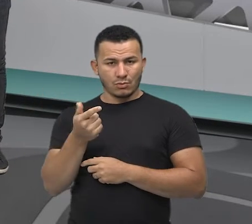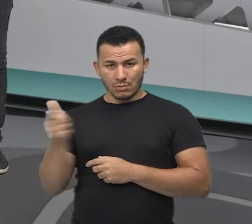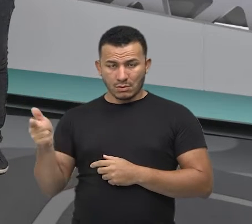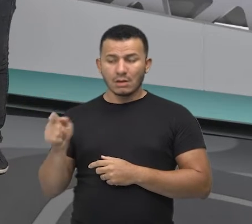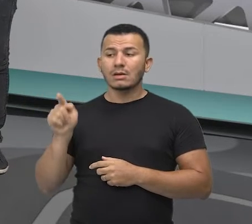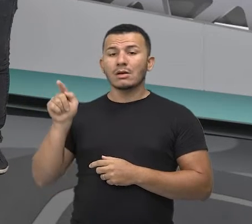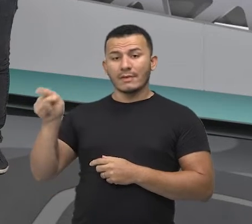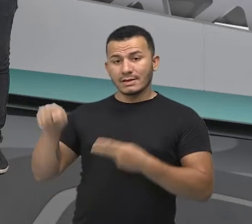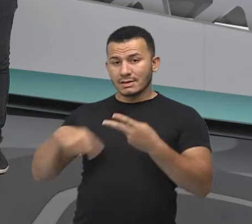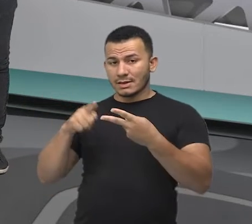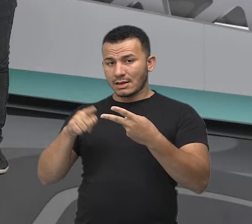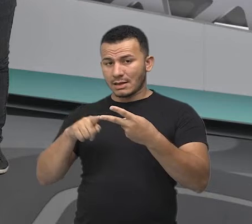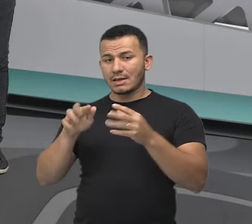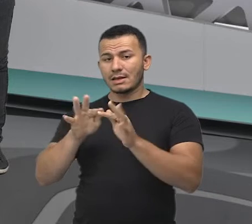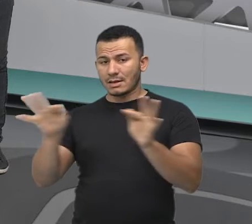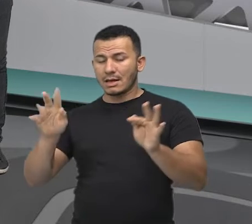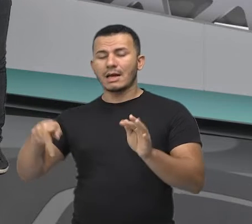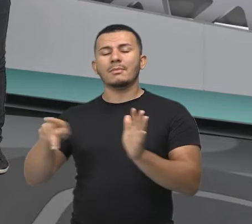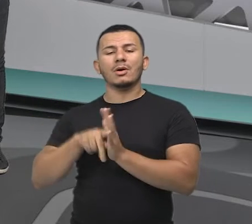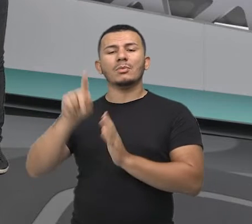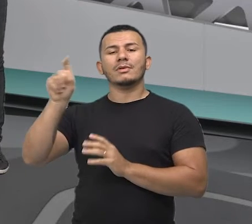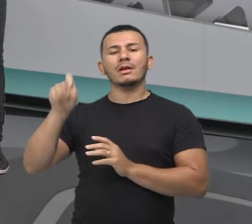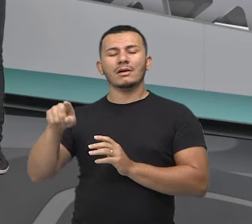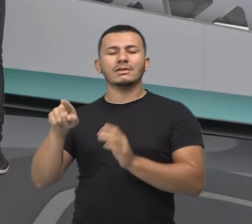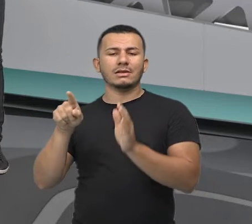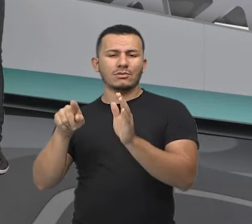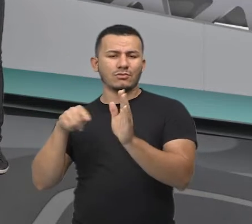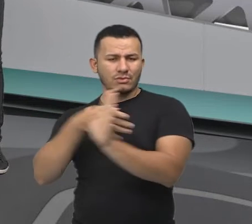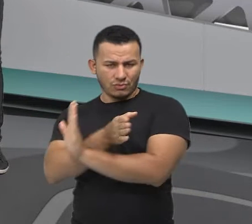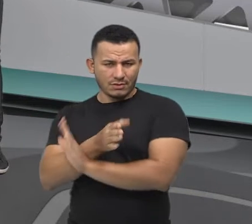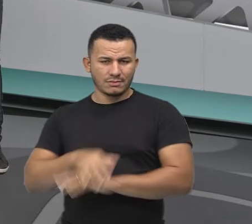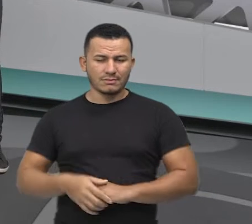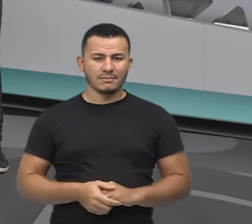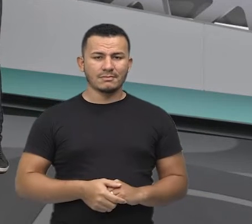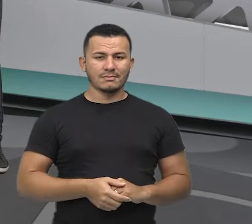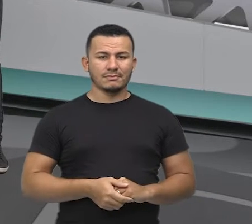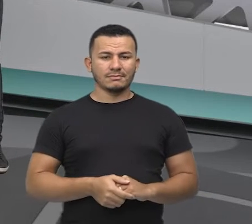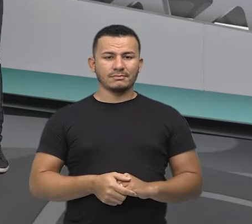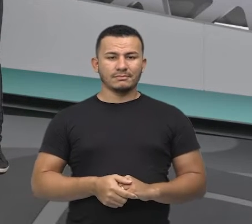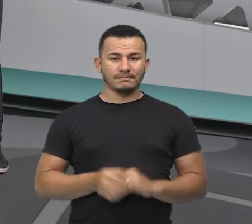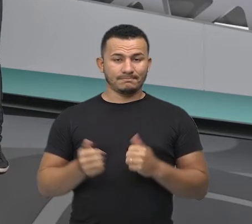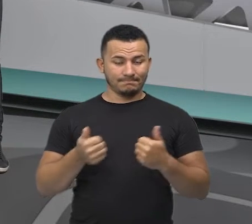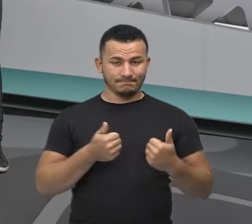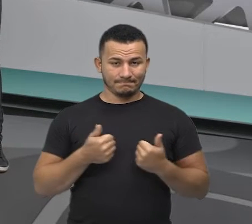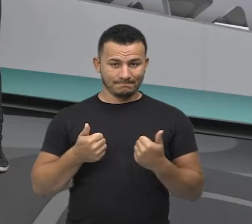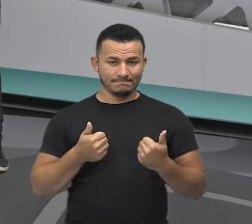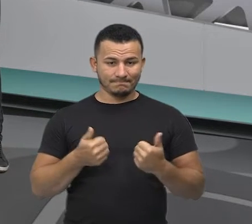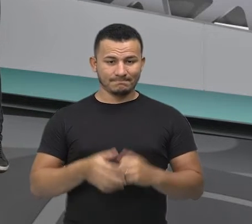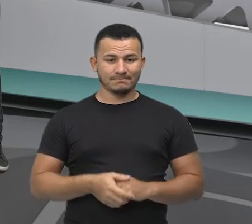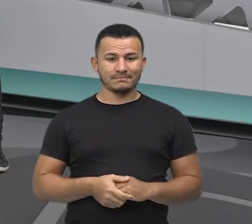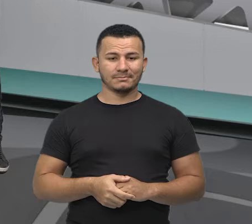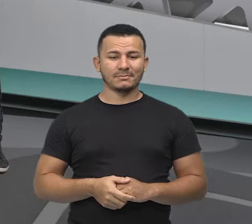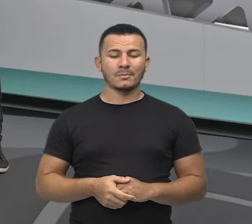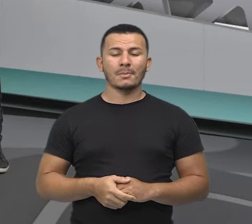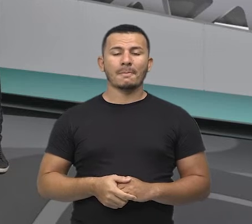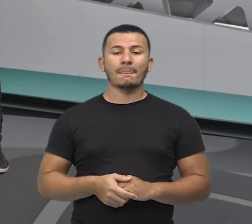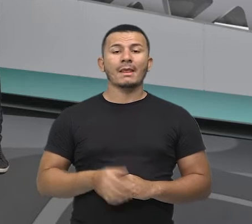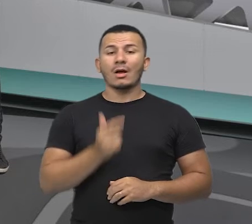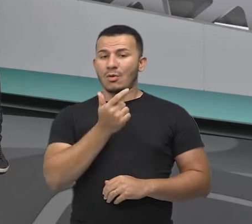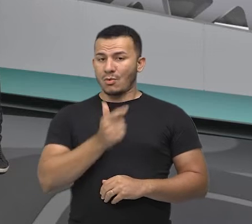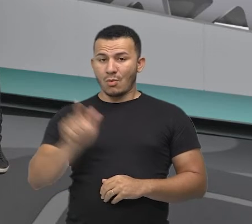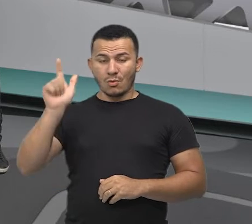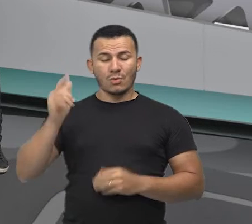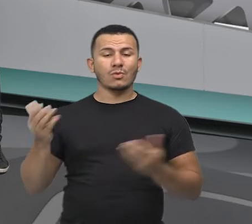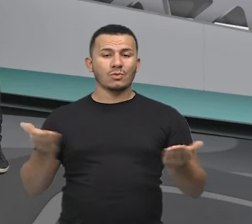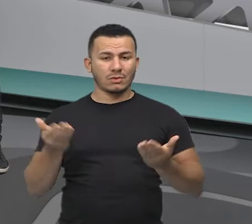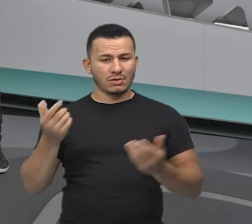Então, este é um exemplo aqui de interrogação indireta, de frase interrogativa indireta. Certo, gente? Então, vamos